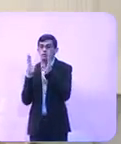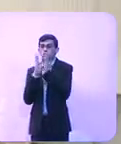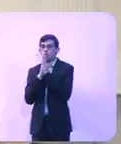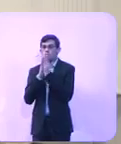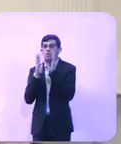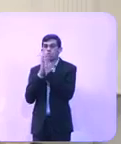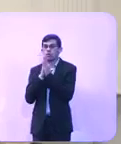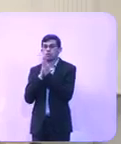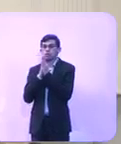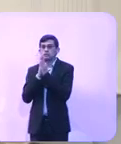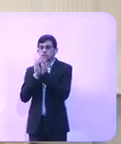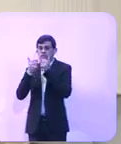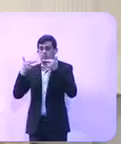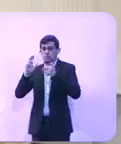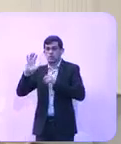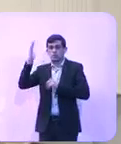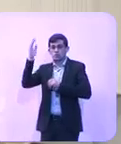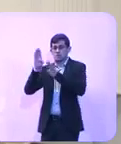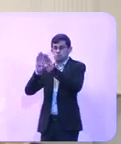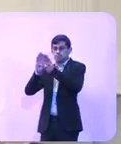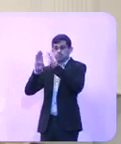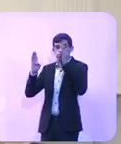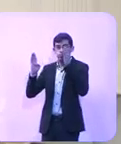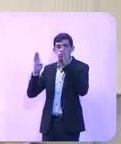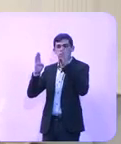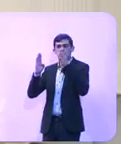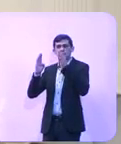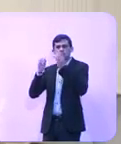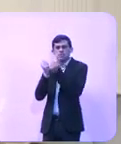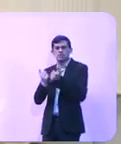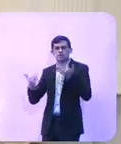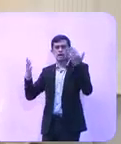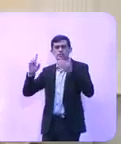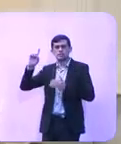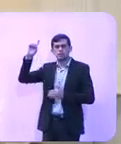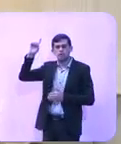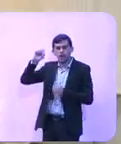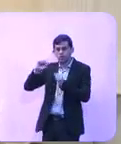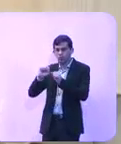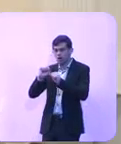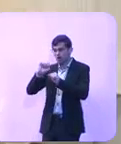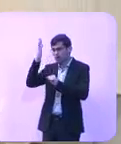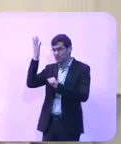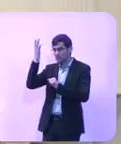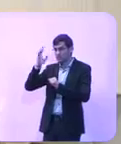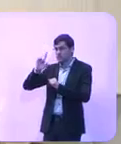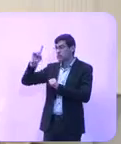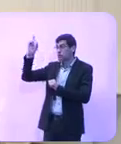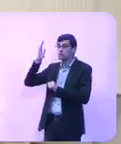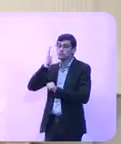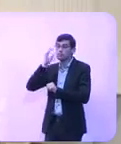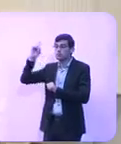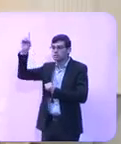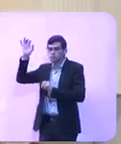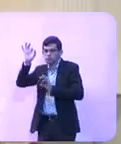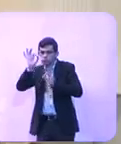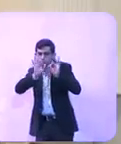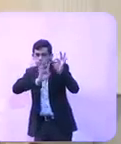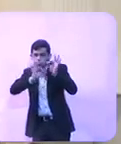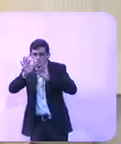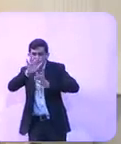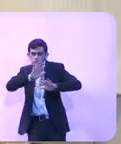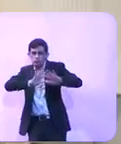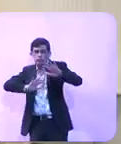para que portas se abram, a gente pode entender que Deus começa a agir e a